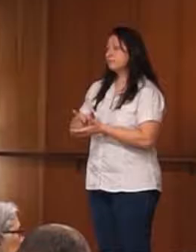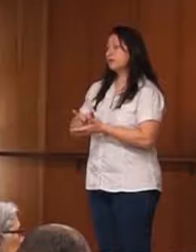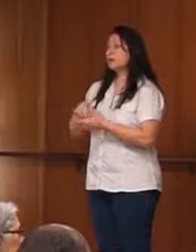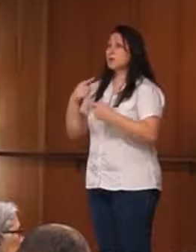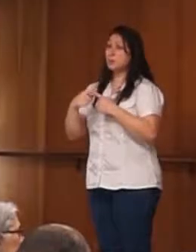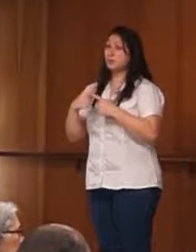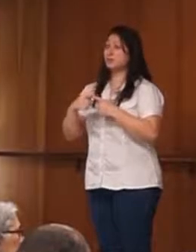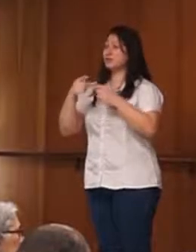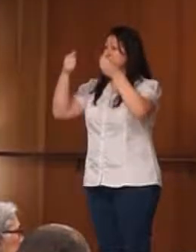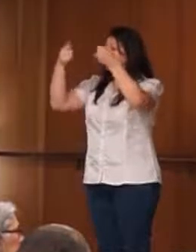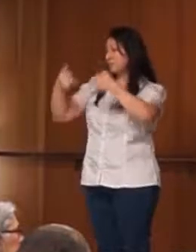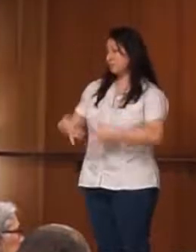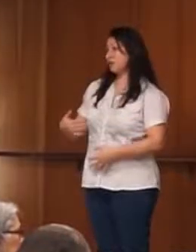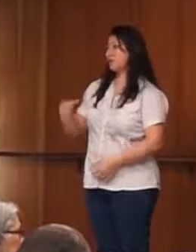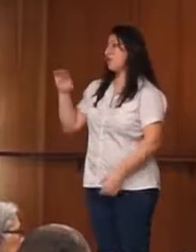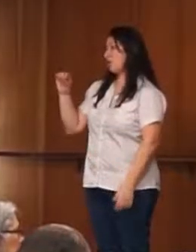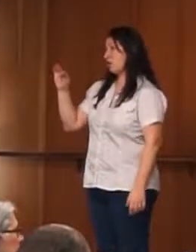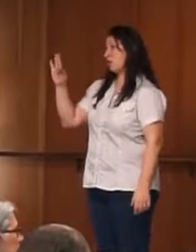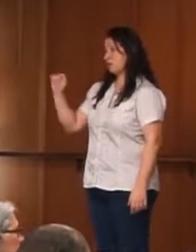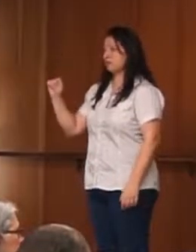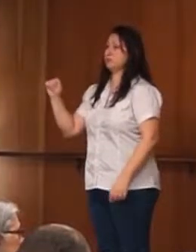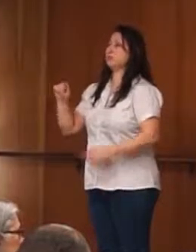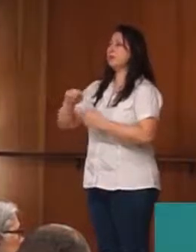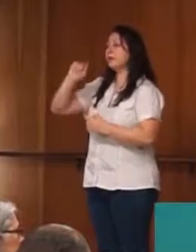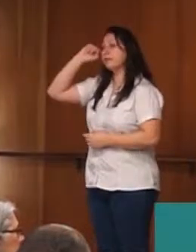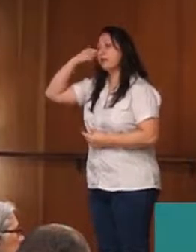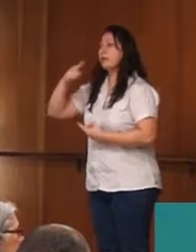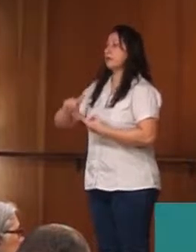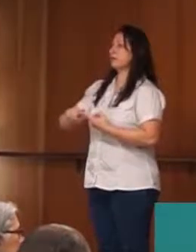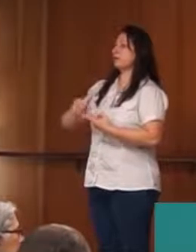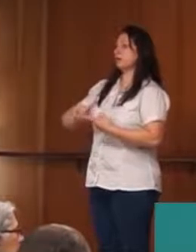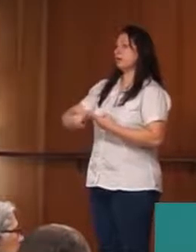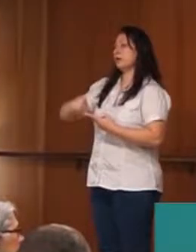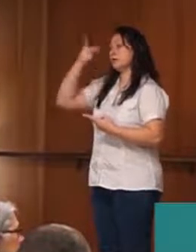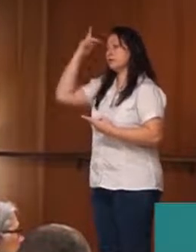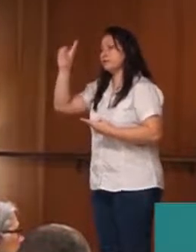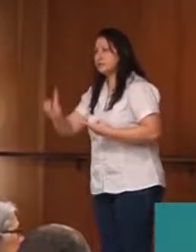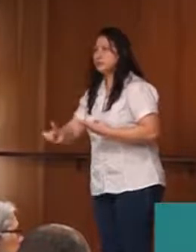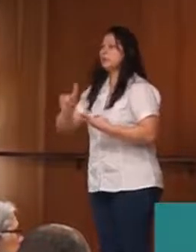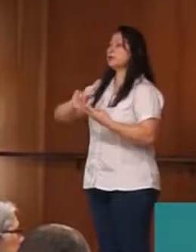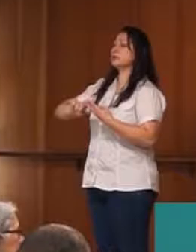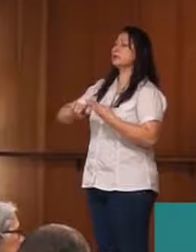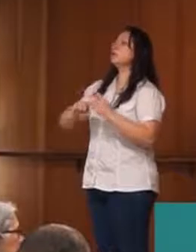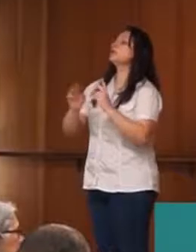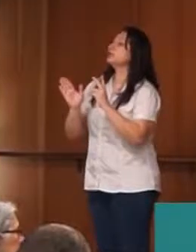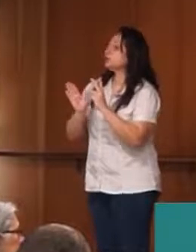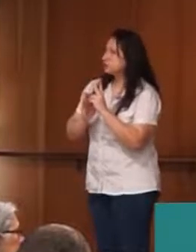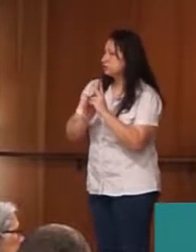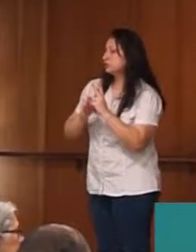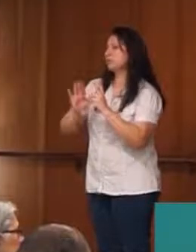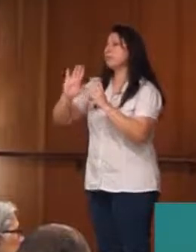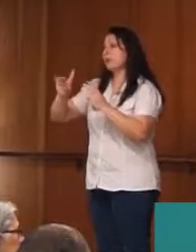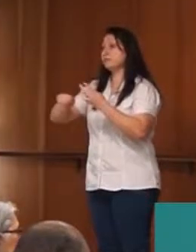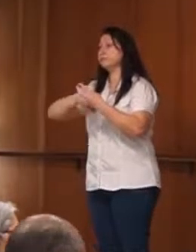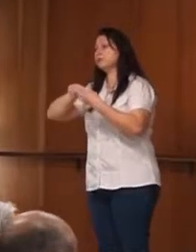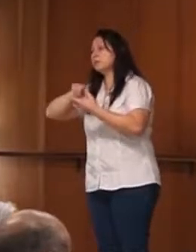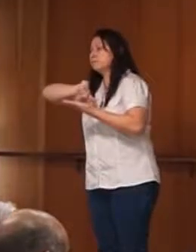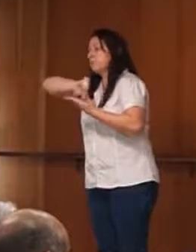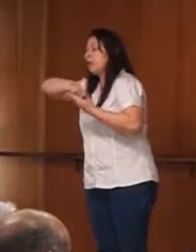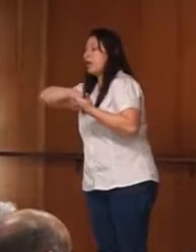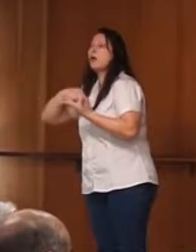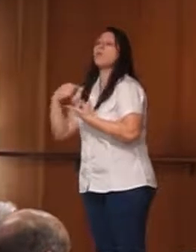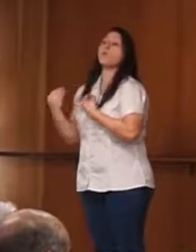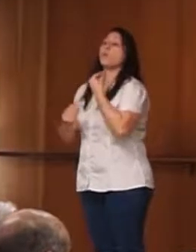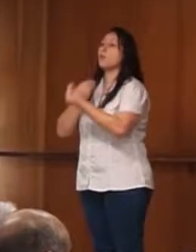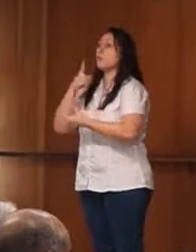para negros e indígenas e os portadores de necessidades especiais. A PROP está propondo que a discussão seja um pouco mais ampla,